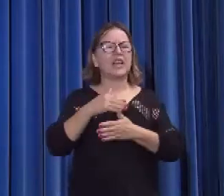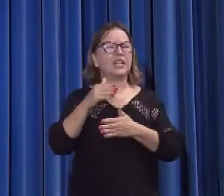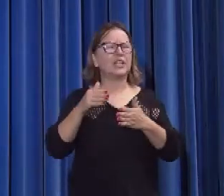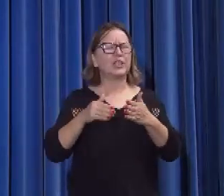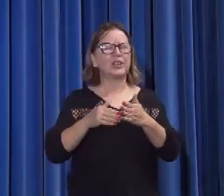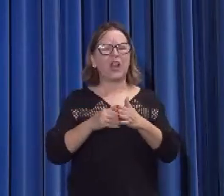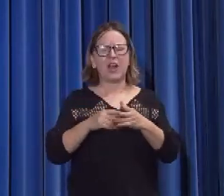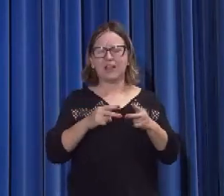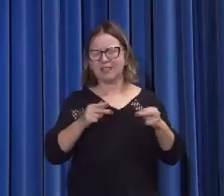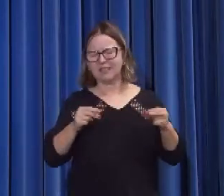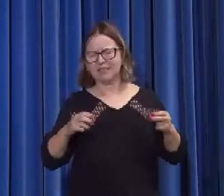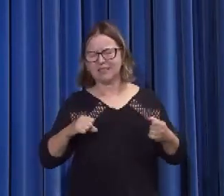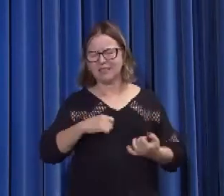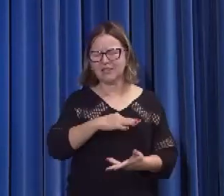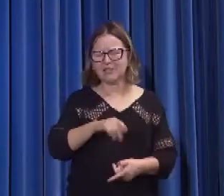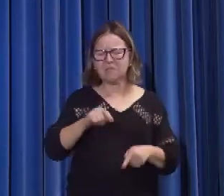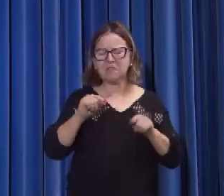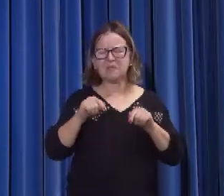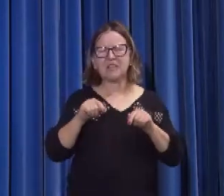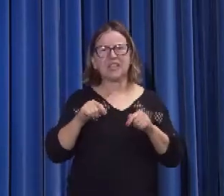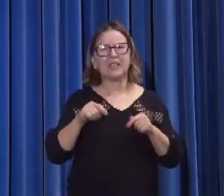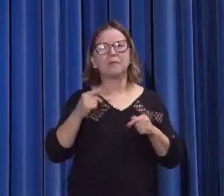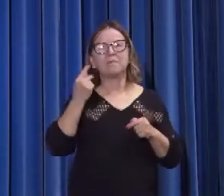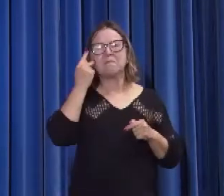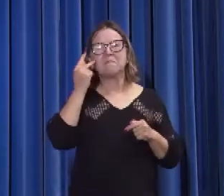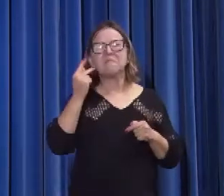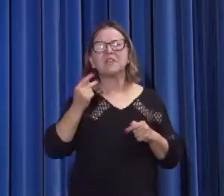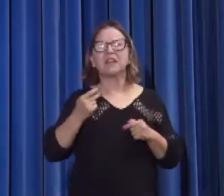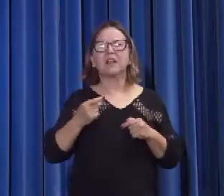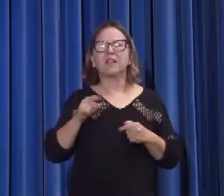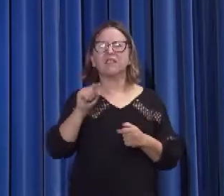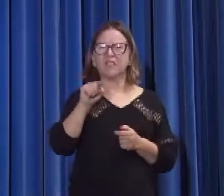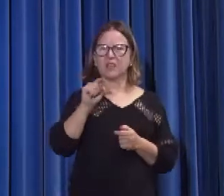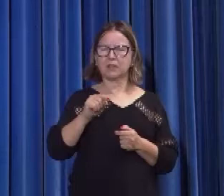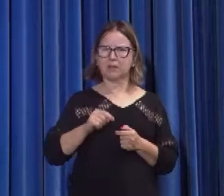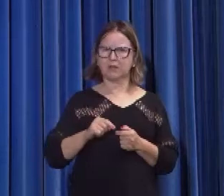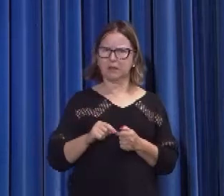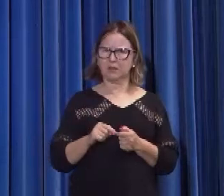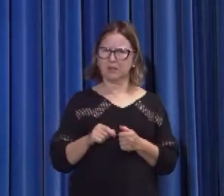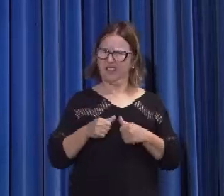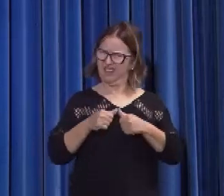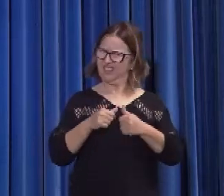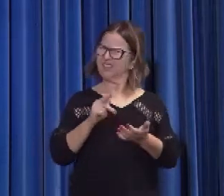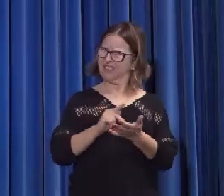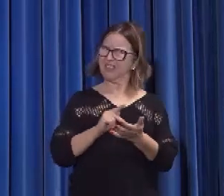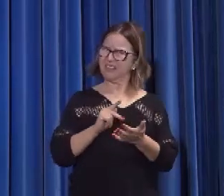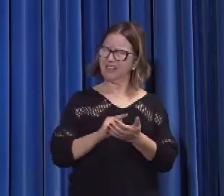Como se toda a prosperidade do mundo fosse boa para você. Será que isso é bíblico?